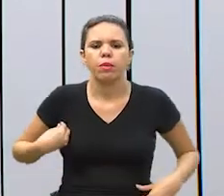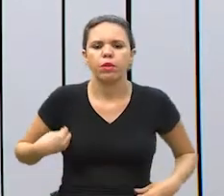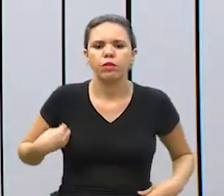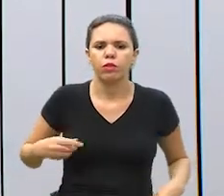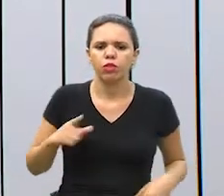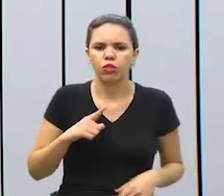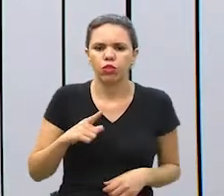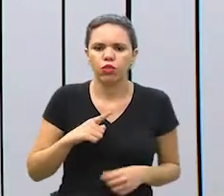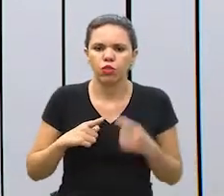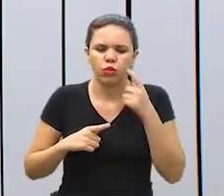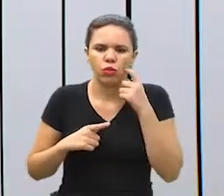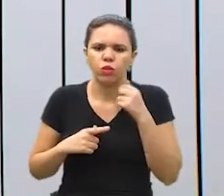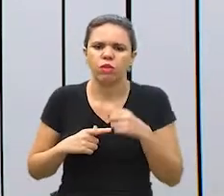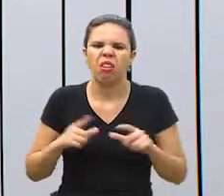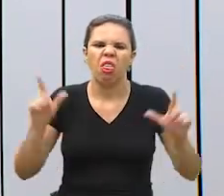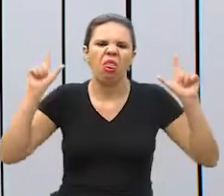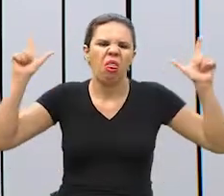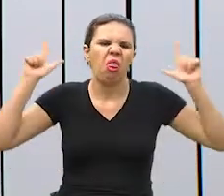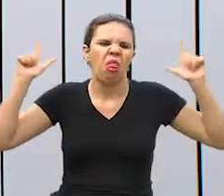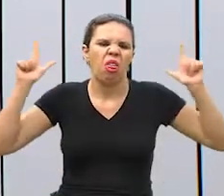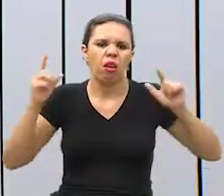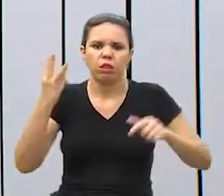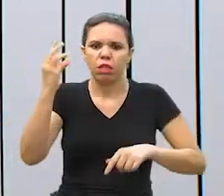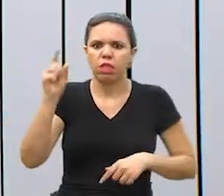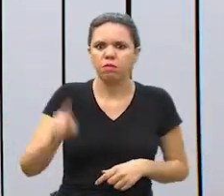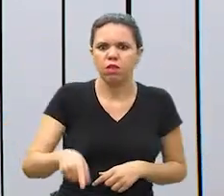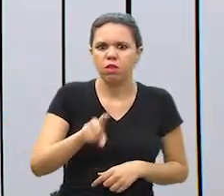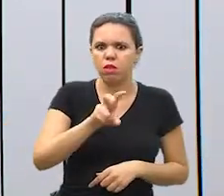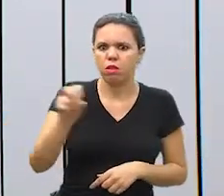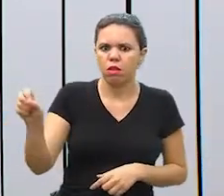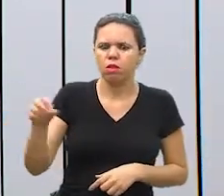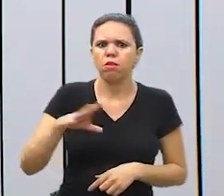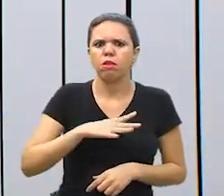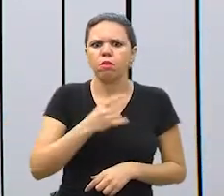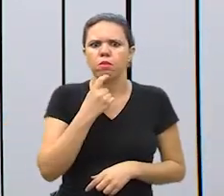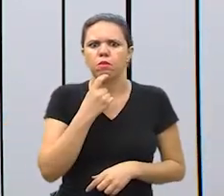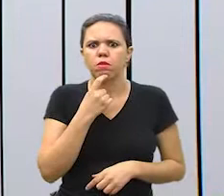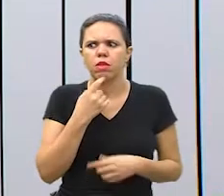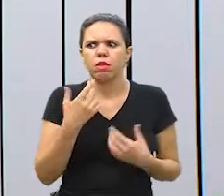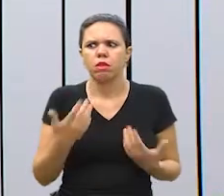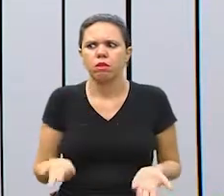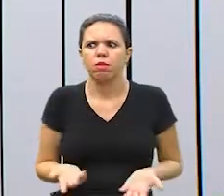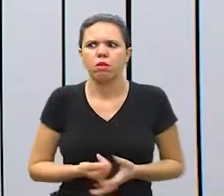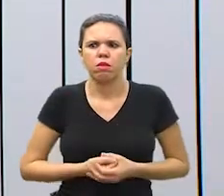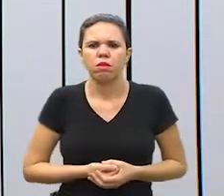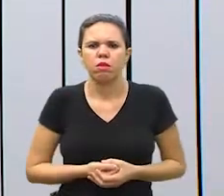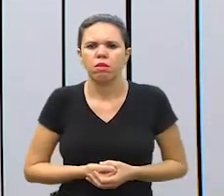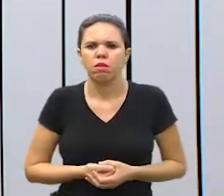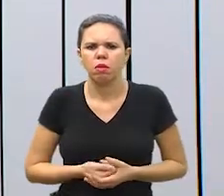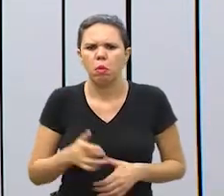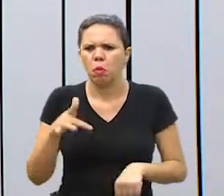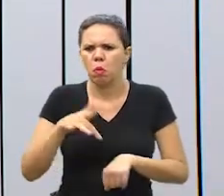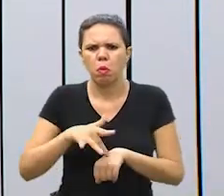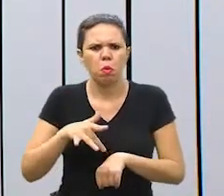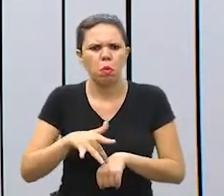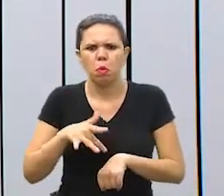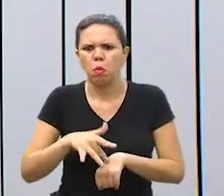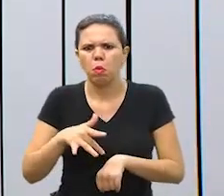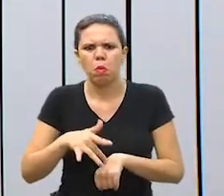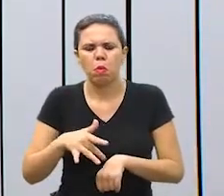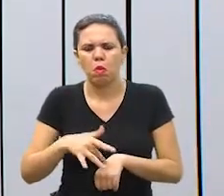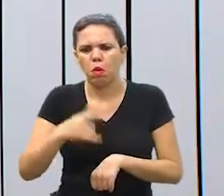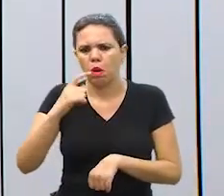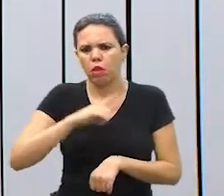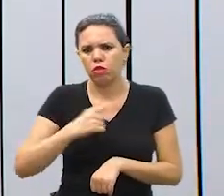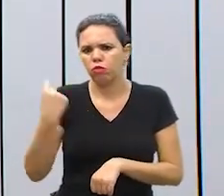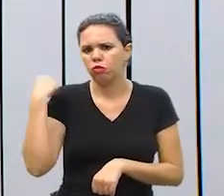ó, esses pancadões, imagina 3.500 pancadões na cidade de Campinas. Isso é um absurdo. Eu